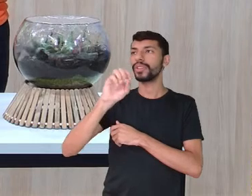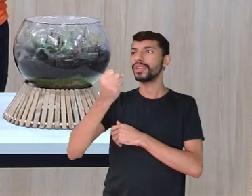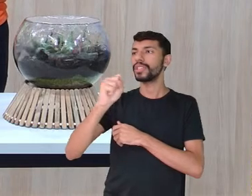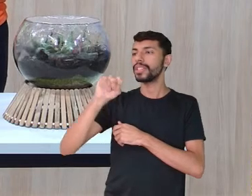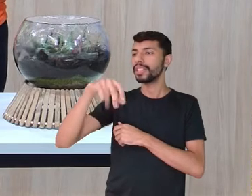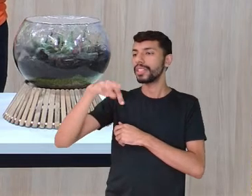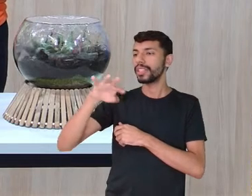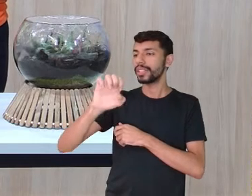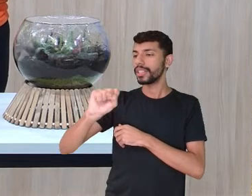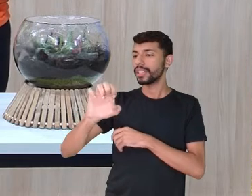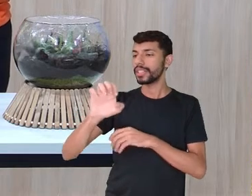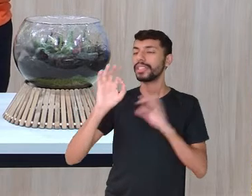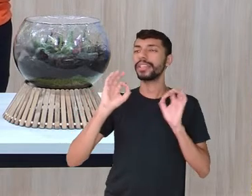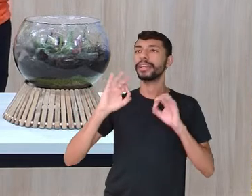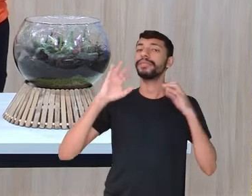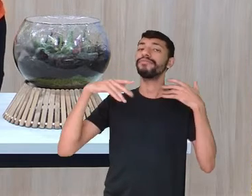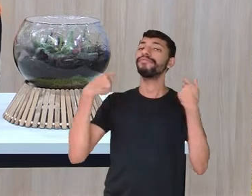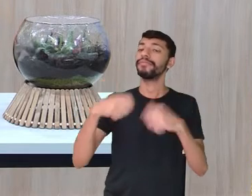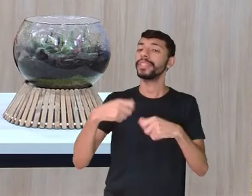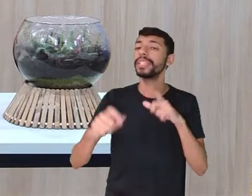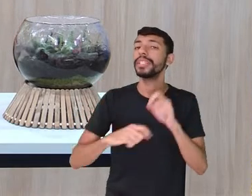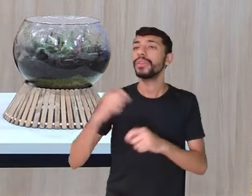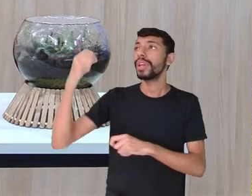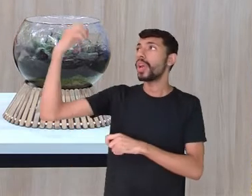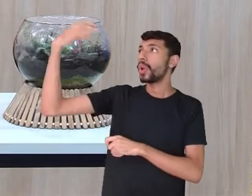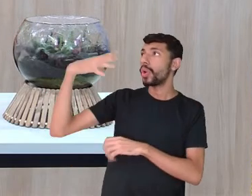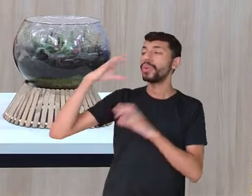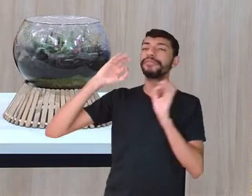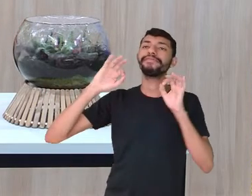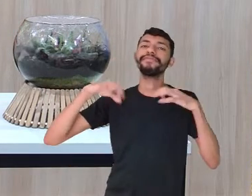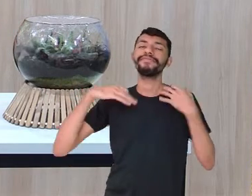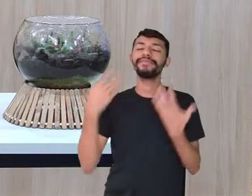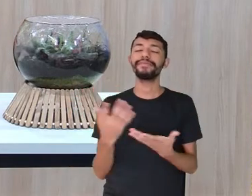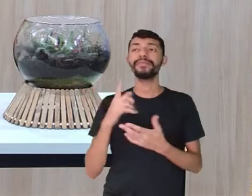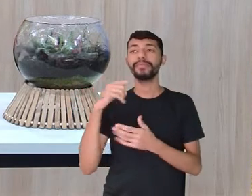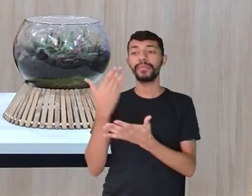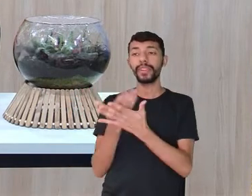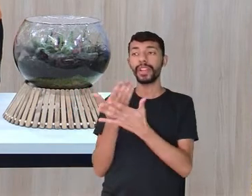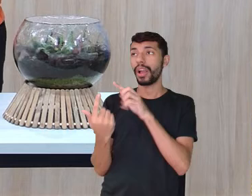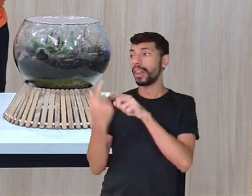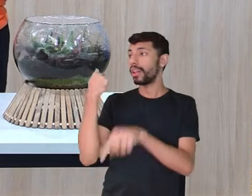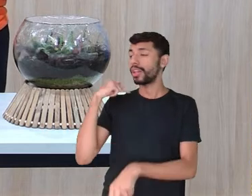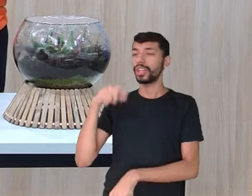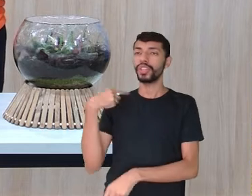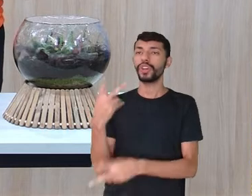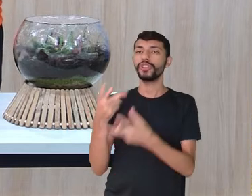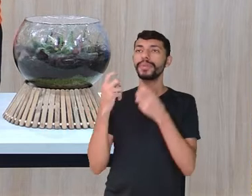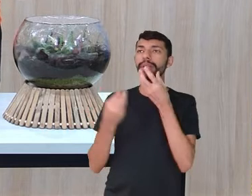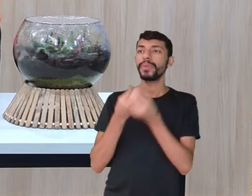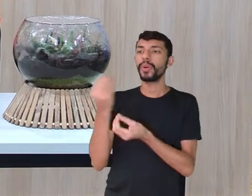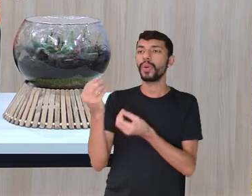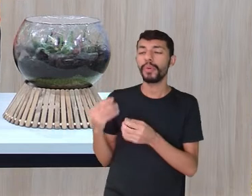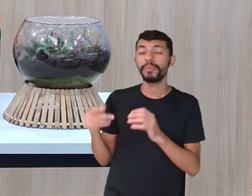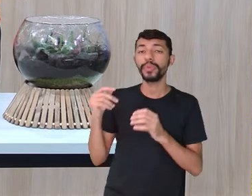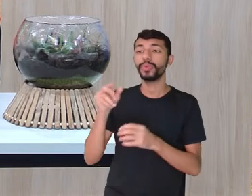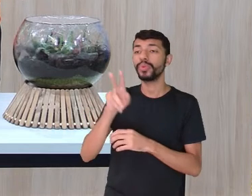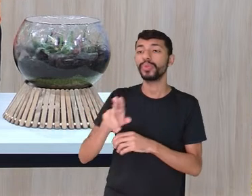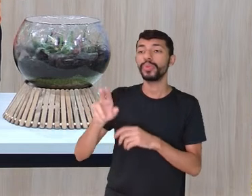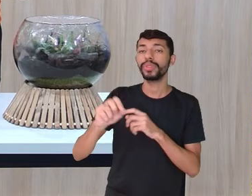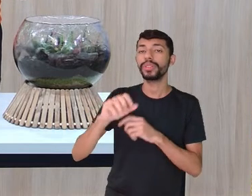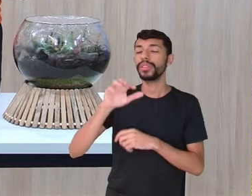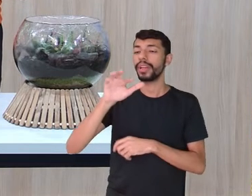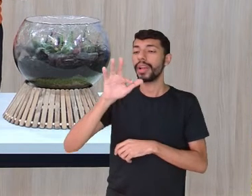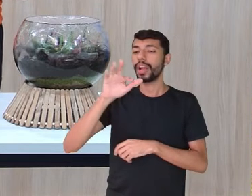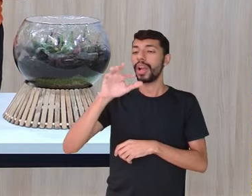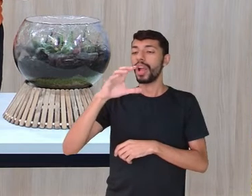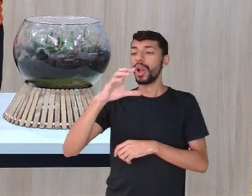de luz, né? Na aula anterior, nós vimos como nós extraímos o pigmento, a clorofila. Então, nós vimos a